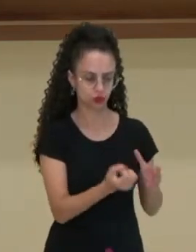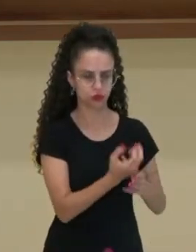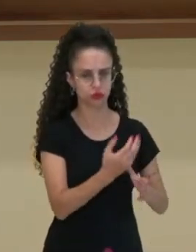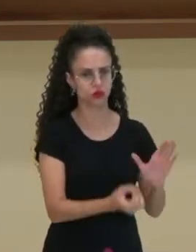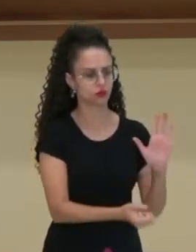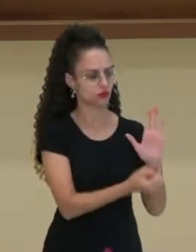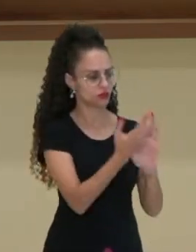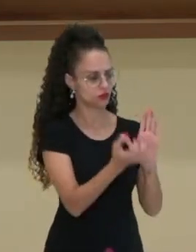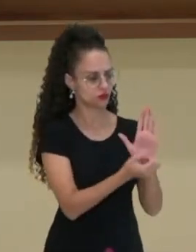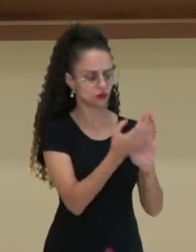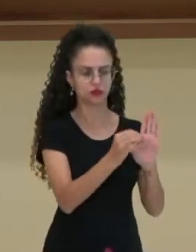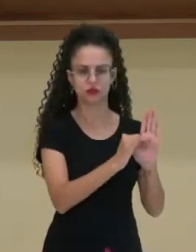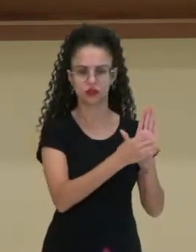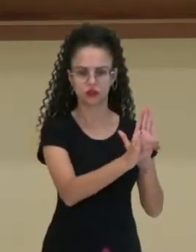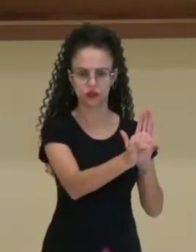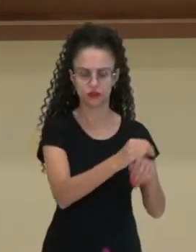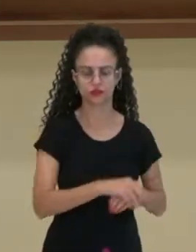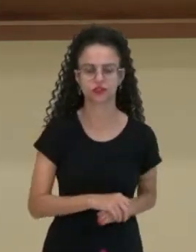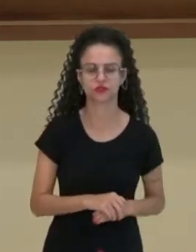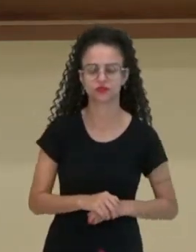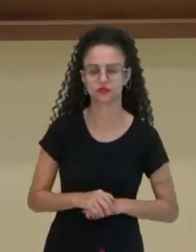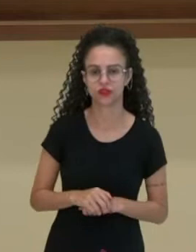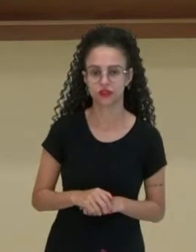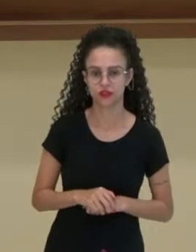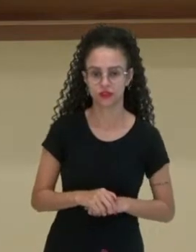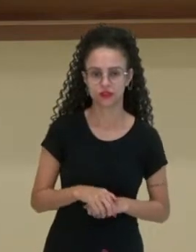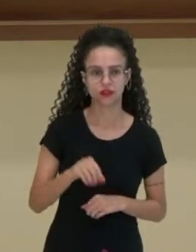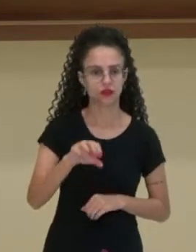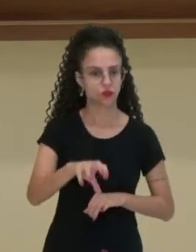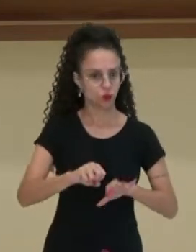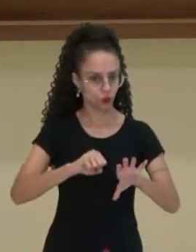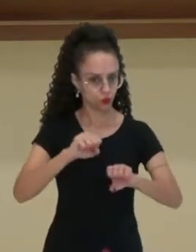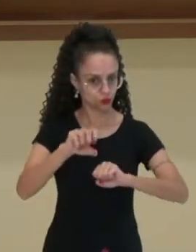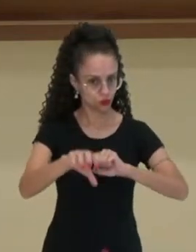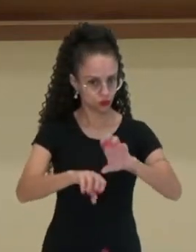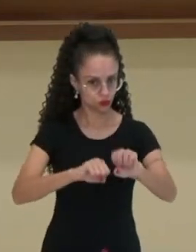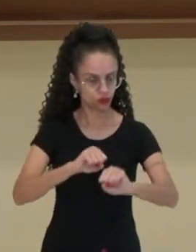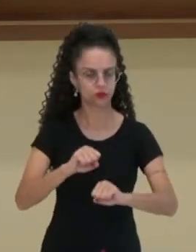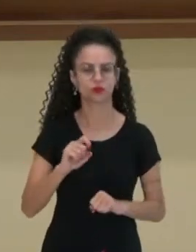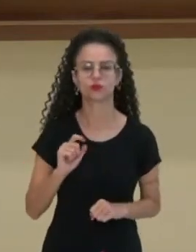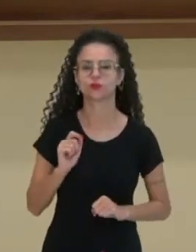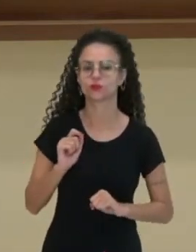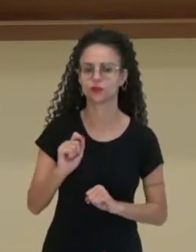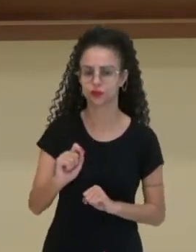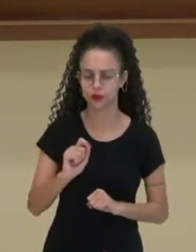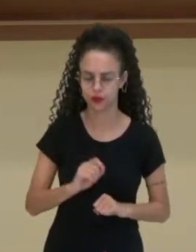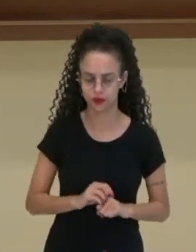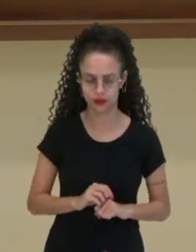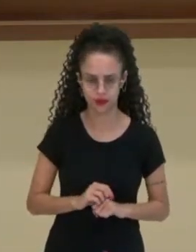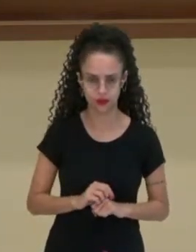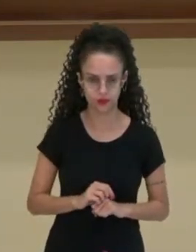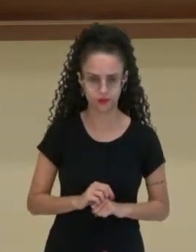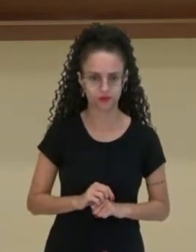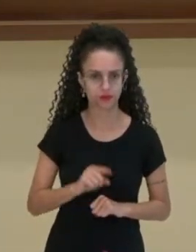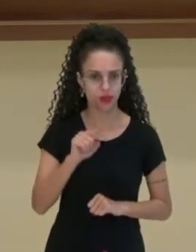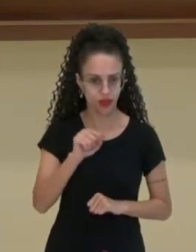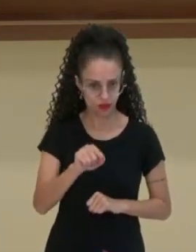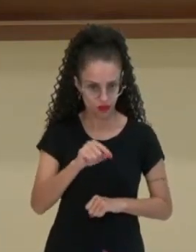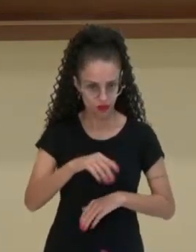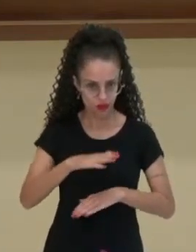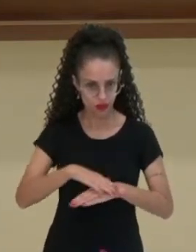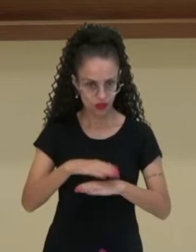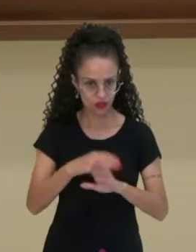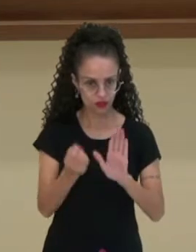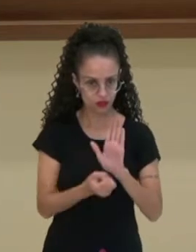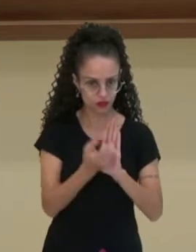autótrofos. Logo, nós temos os consumidores. Os consumidores são organismos autótrofos? De